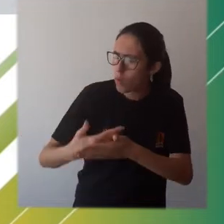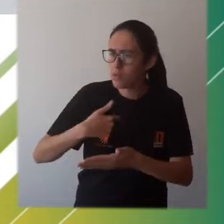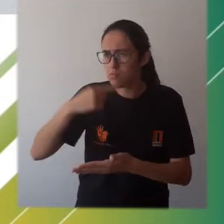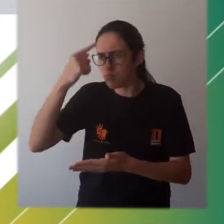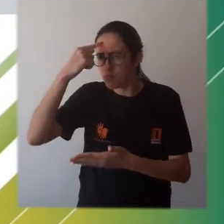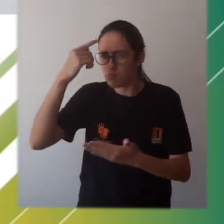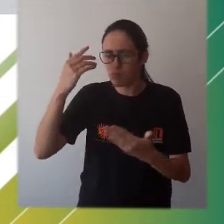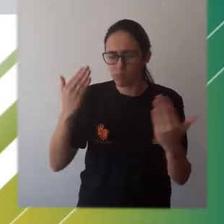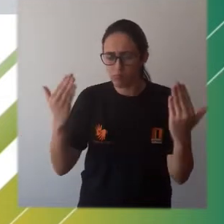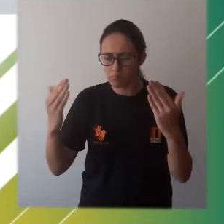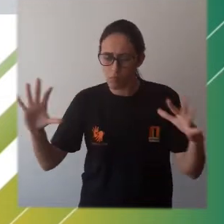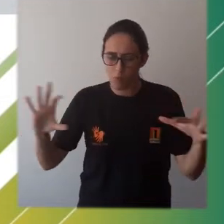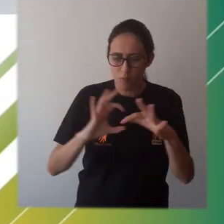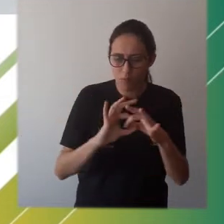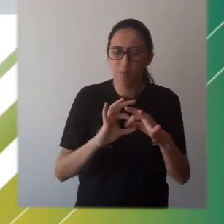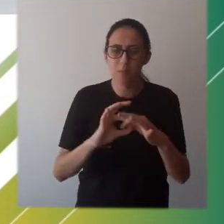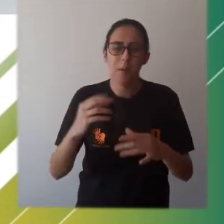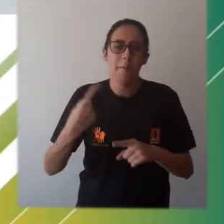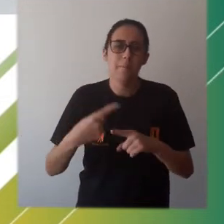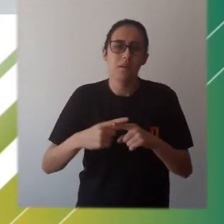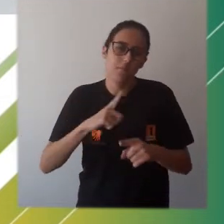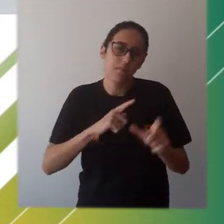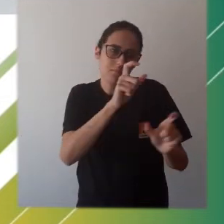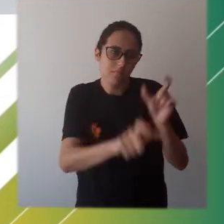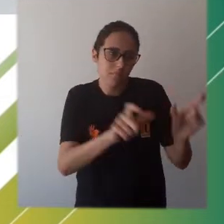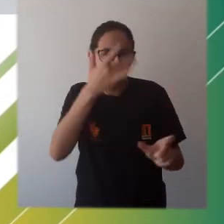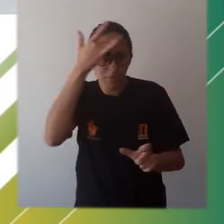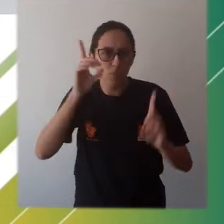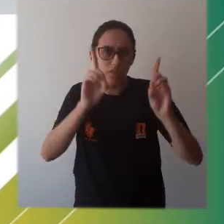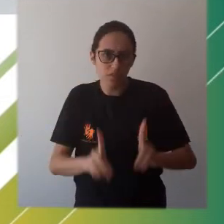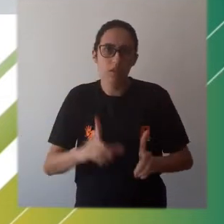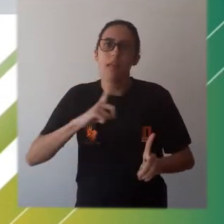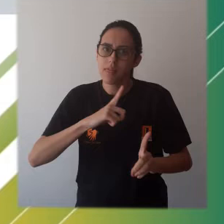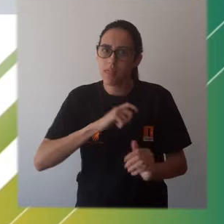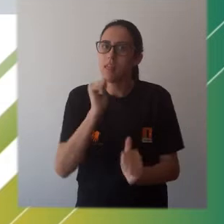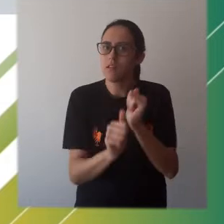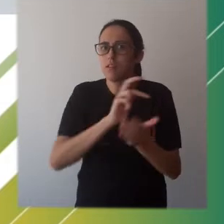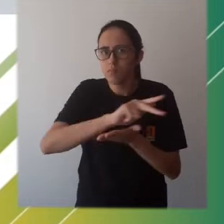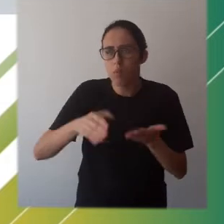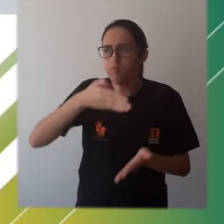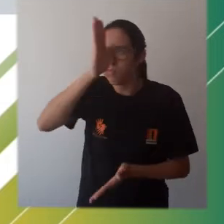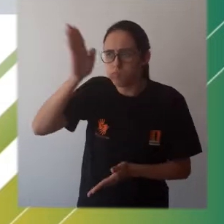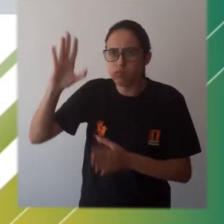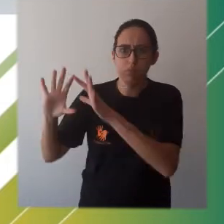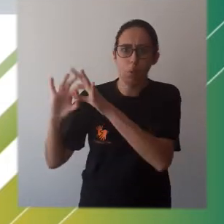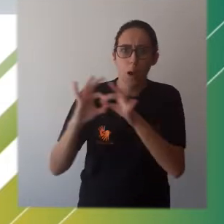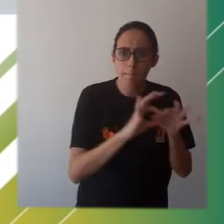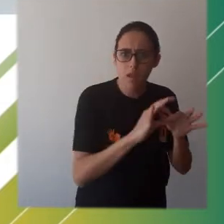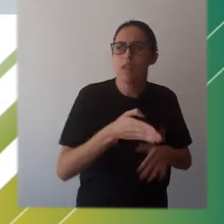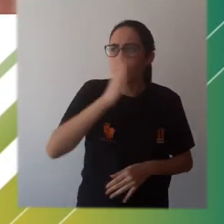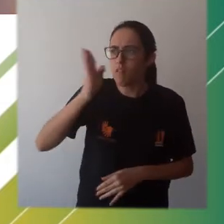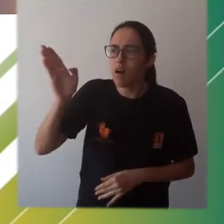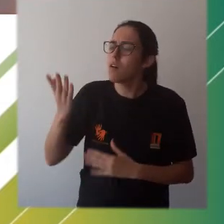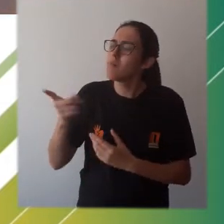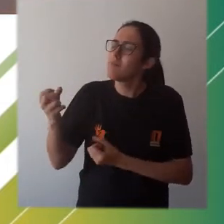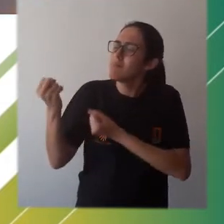já começo a linkar com o paradesporto, porque o IPP Brasil é do paradesporto, a gente tem atletas que disputam Paralimpíadas e